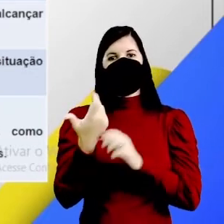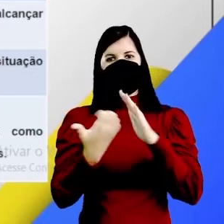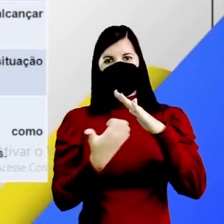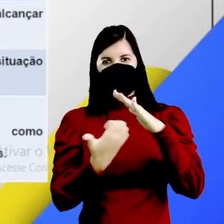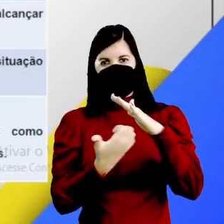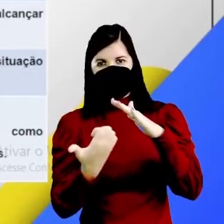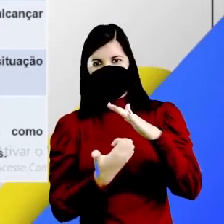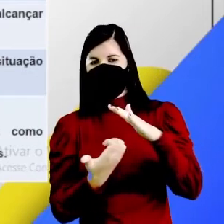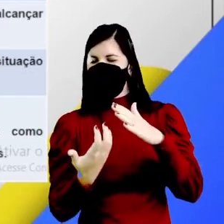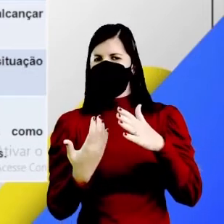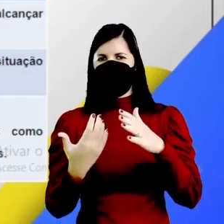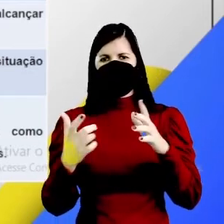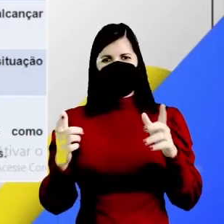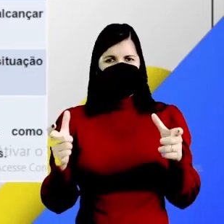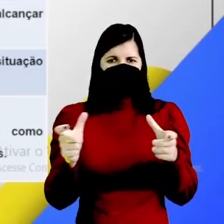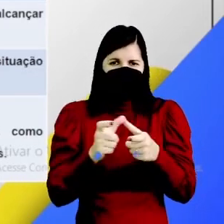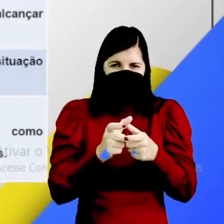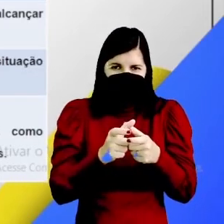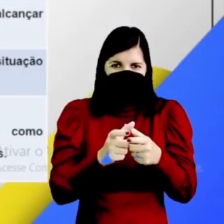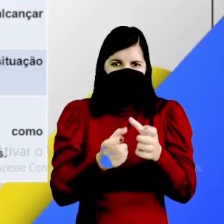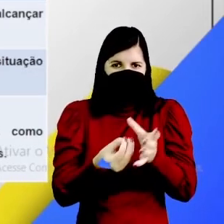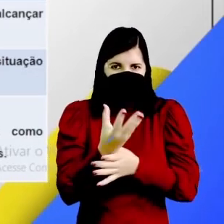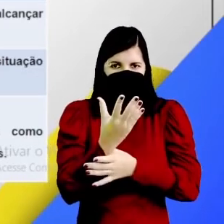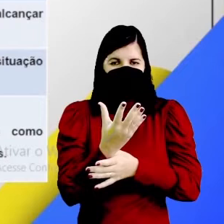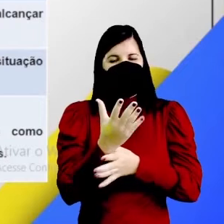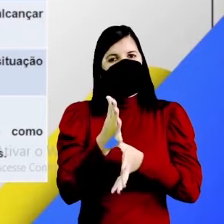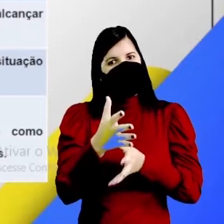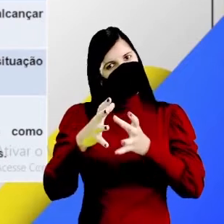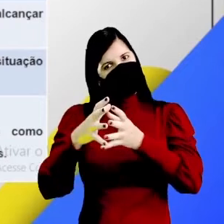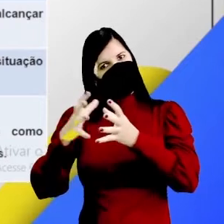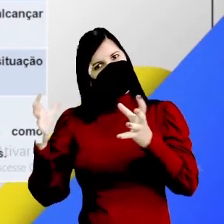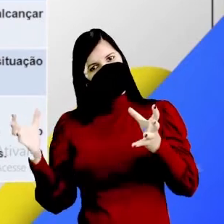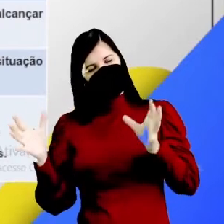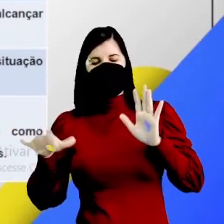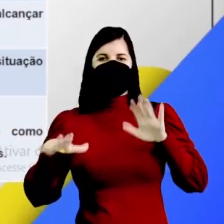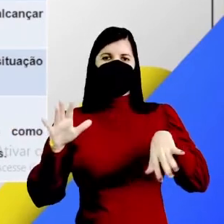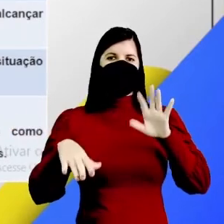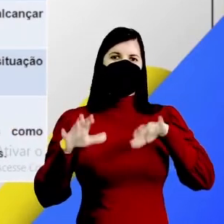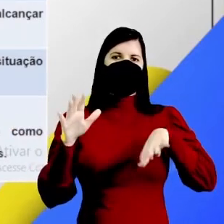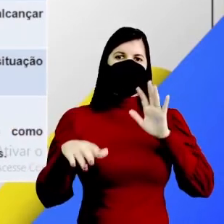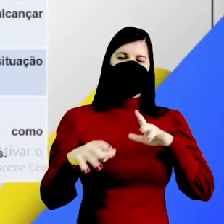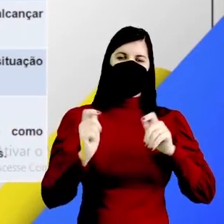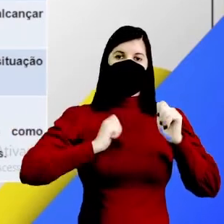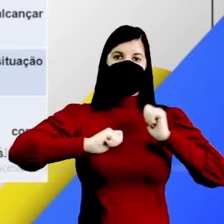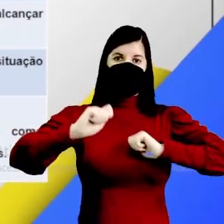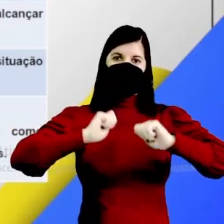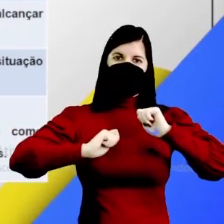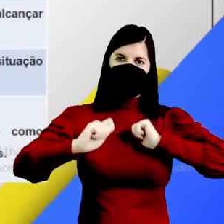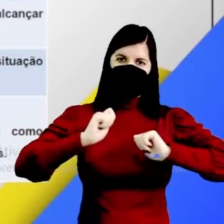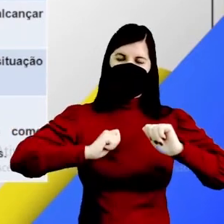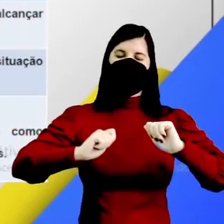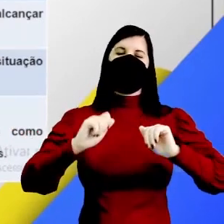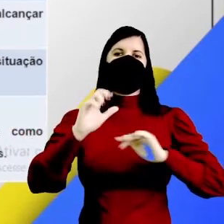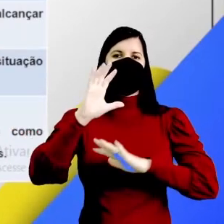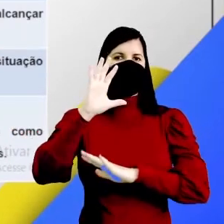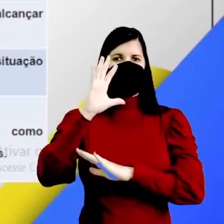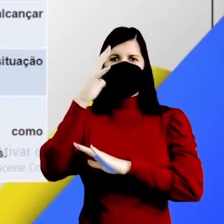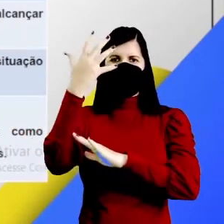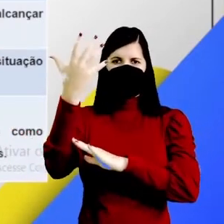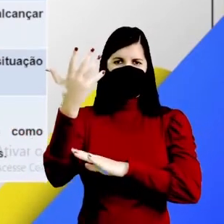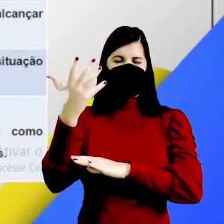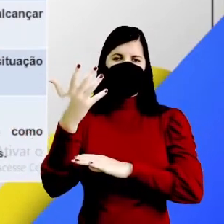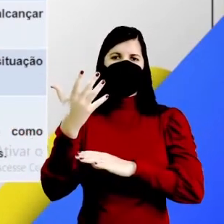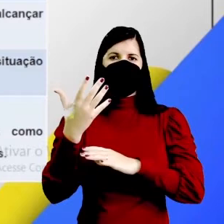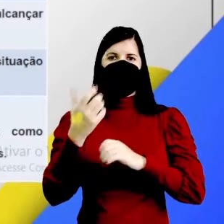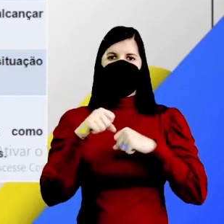empresa da gente, uma empresa pequenininha que a gente criou, uma empresa grande, vai saber, né? Administrando uma situação, uma